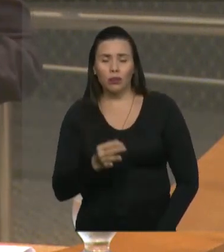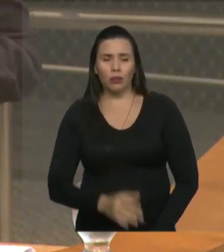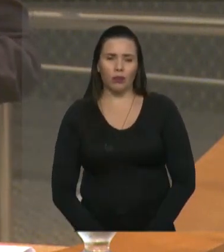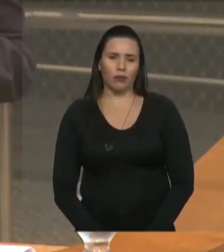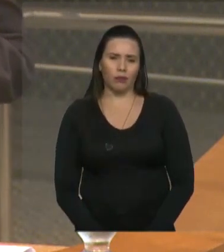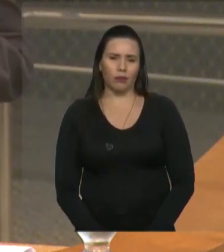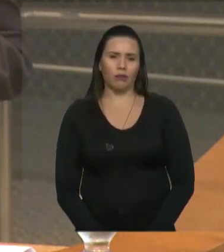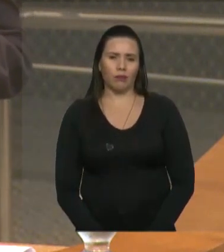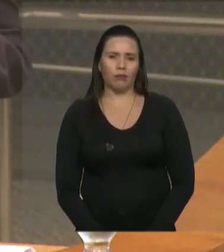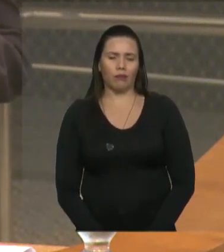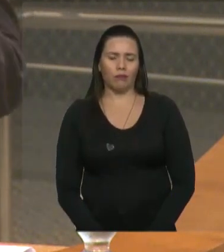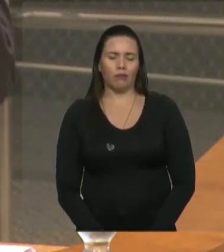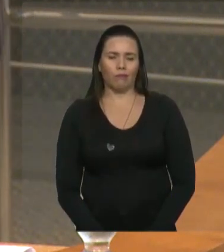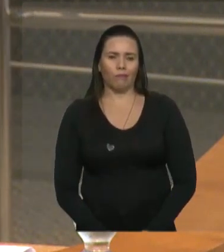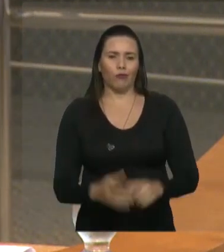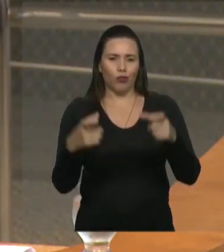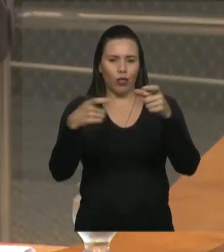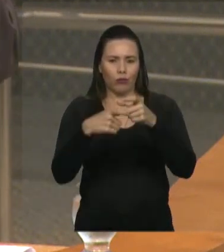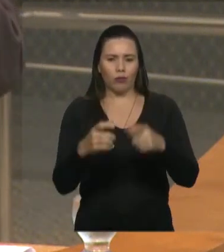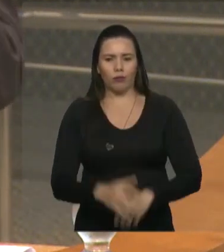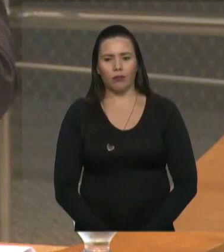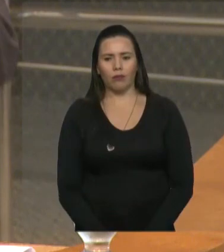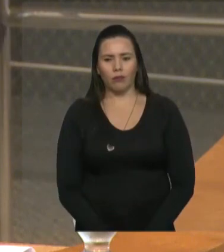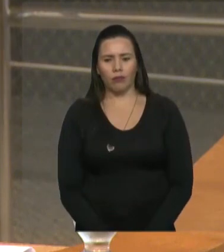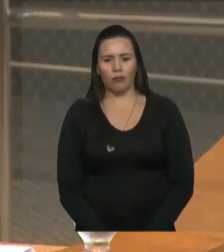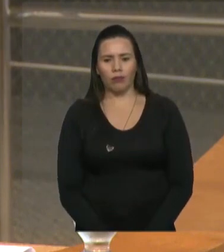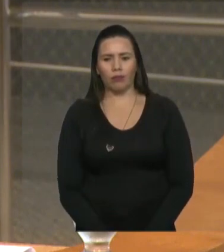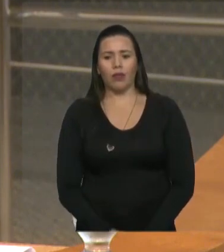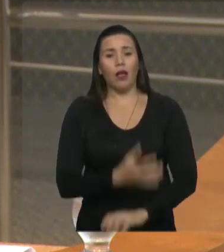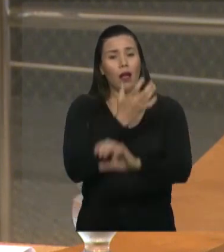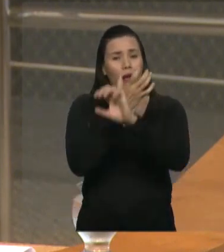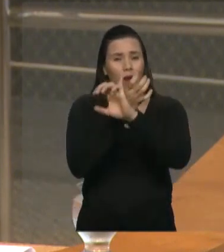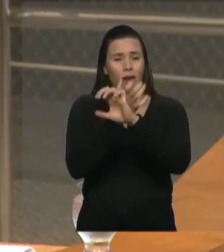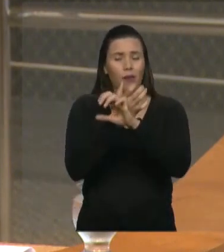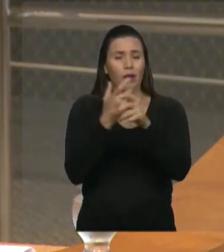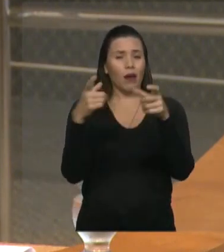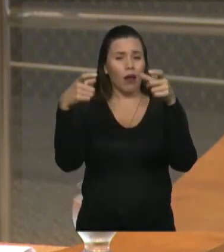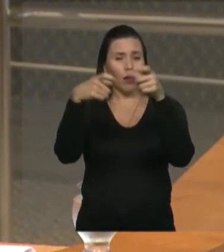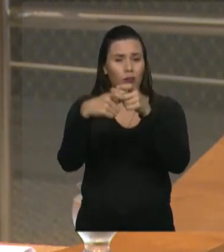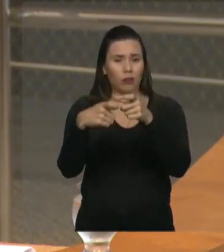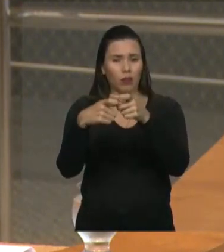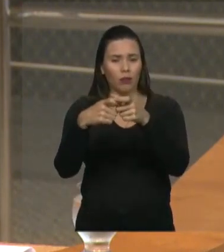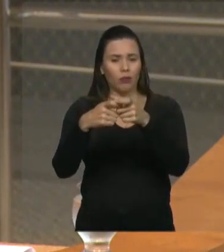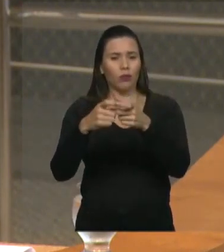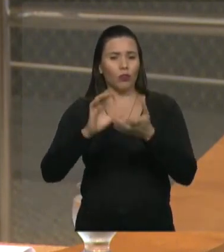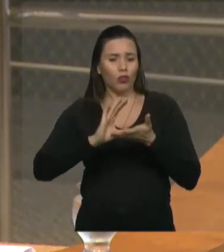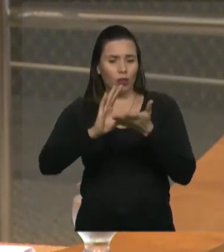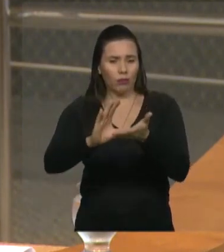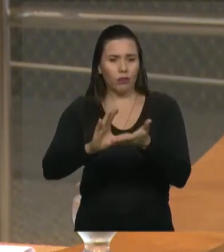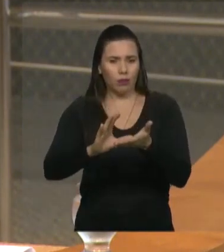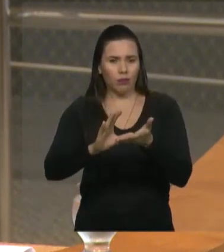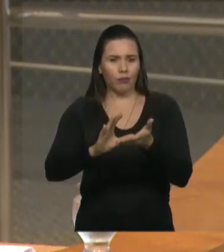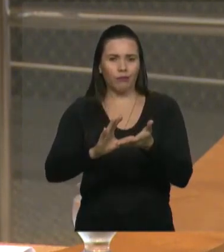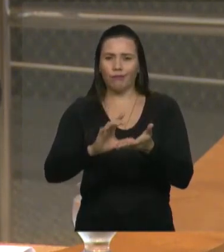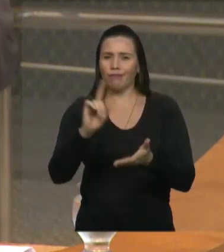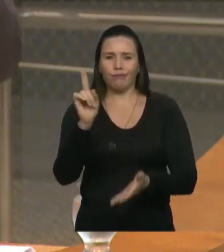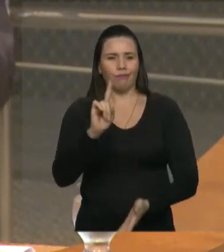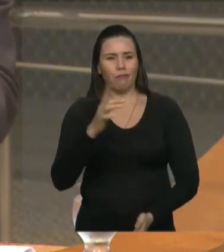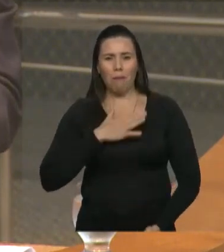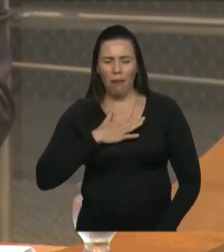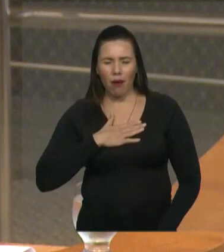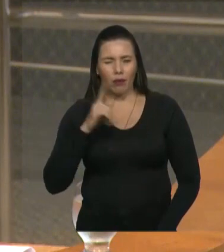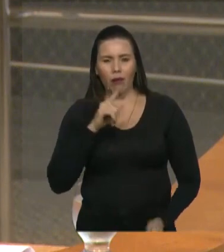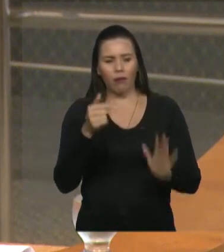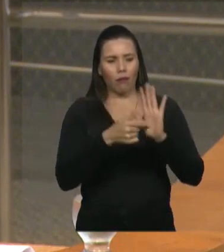estatísticos, não são meus. A redução da CAEMA também não é meu, está na LOA. A esperança de investimento federal saiu